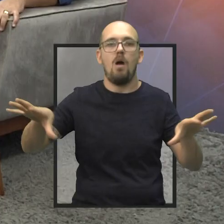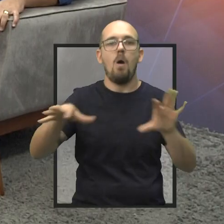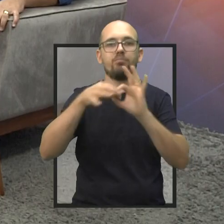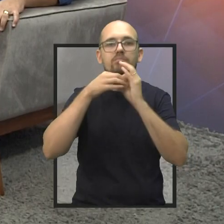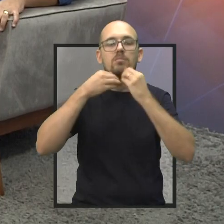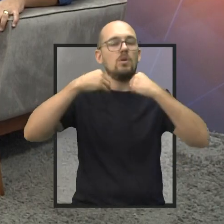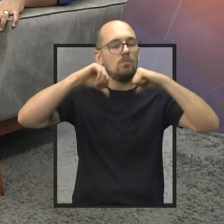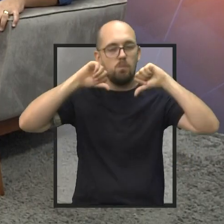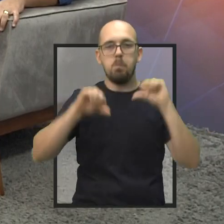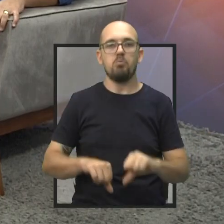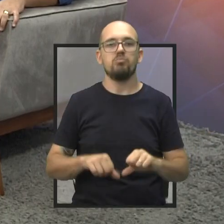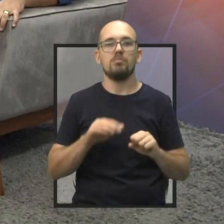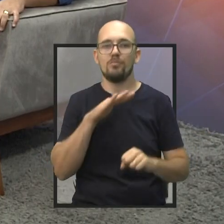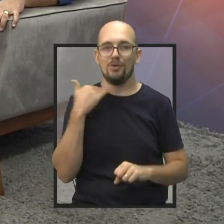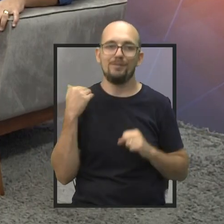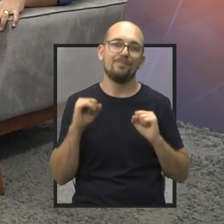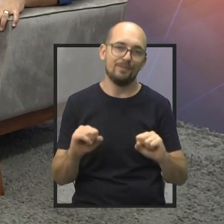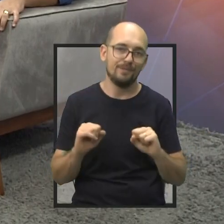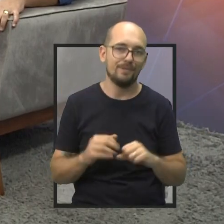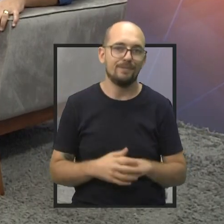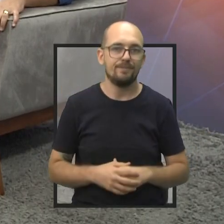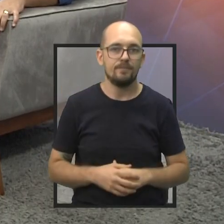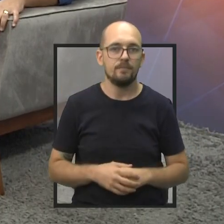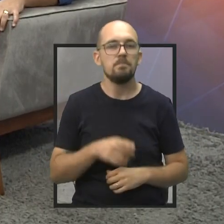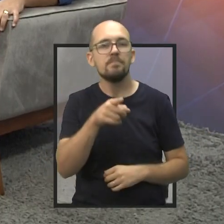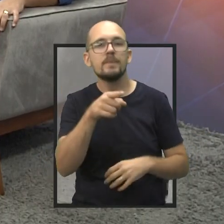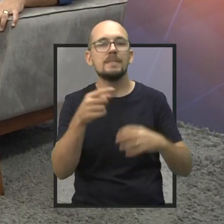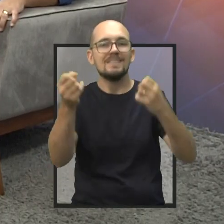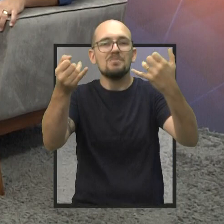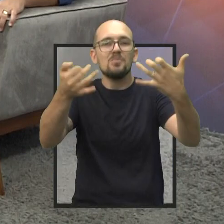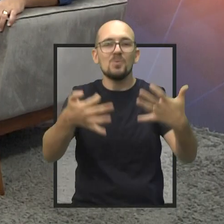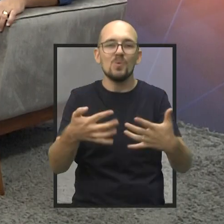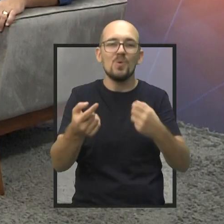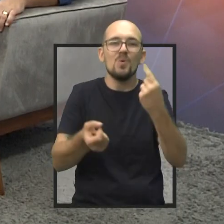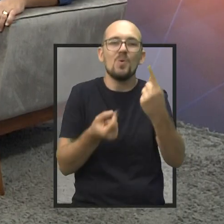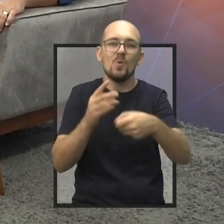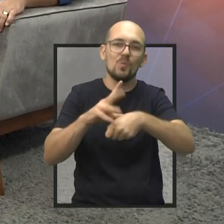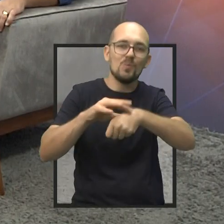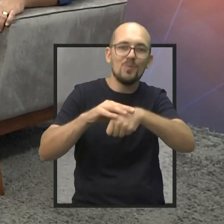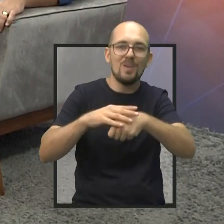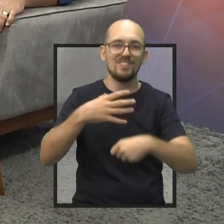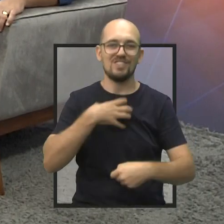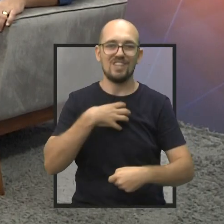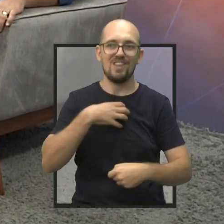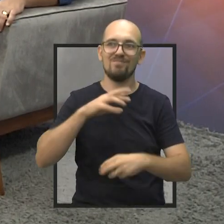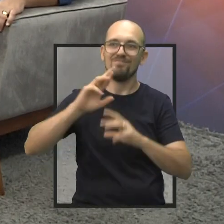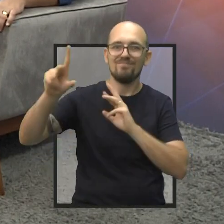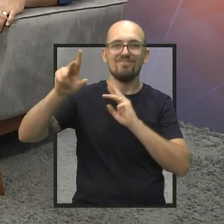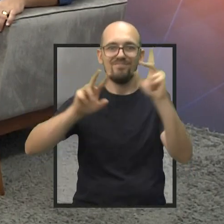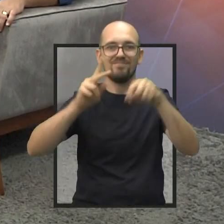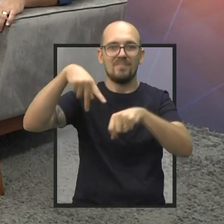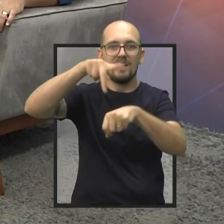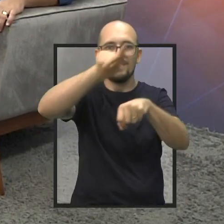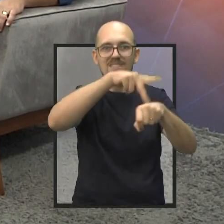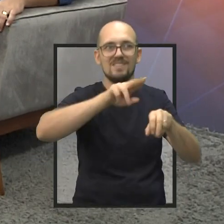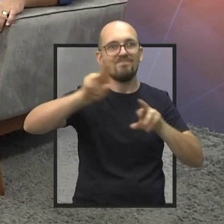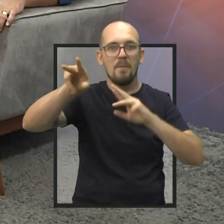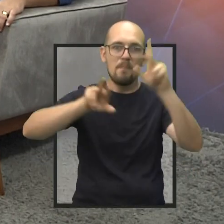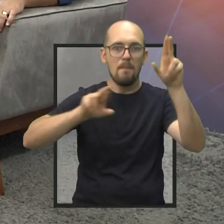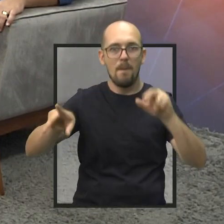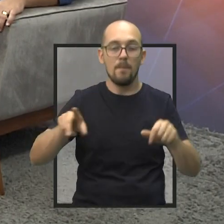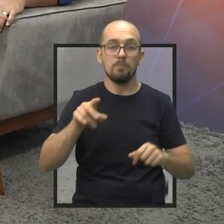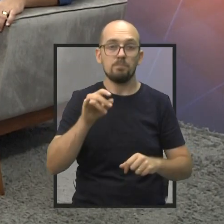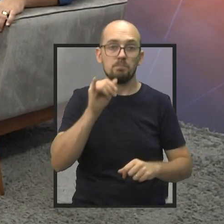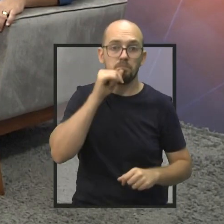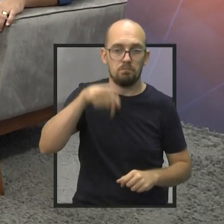paciente. Bom, o senhor comentou que algumas doenças se comportam de formas diferentes em diferentes países, né? A gente tem agora o corona aqui